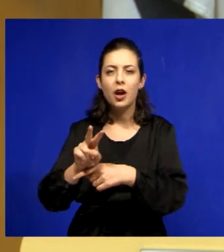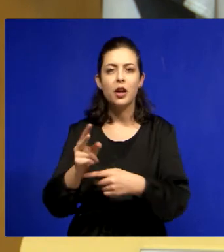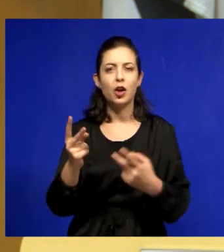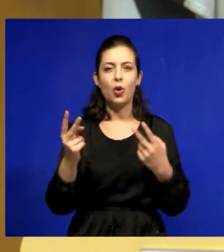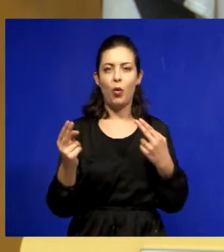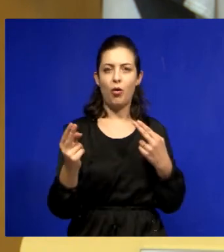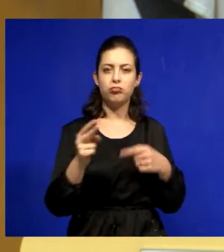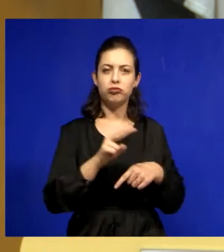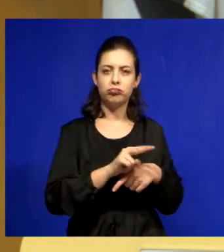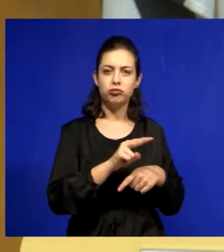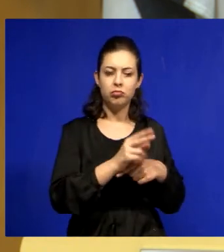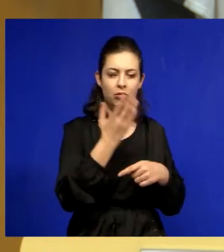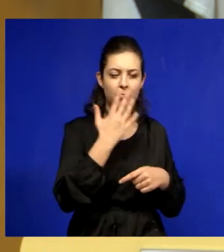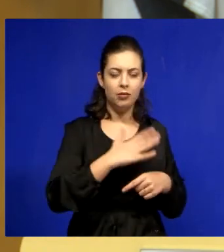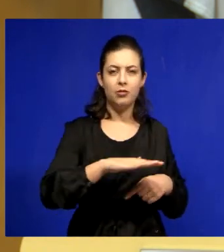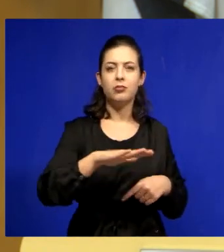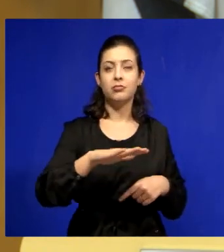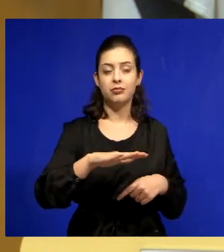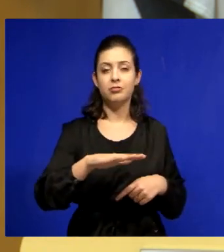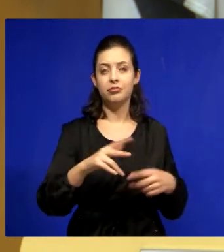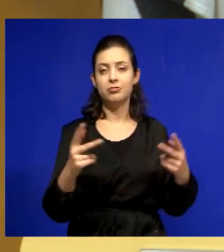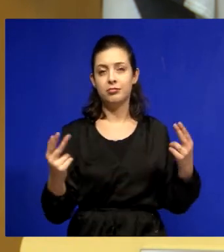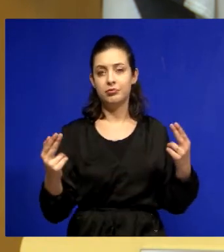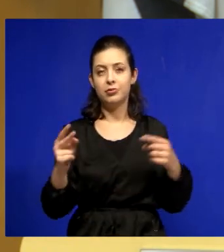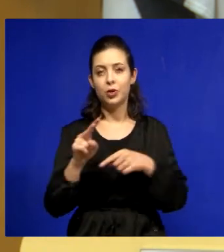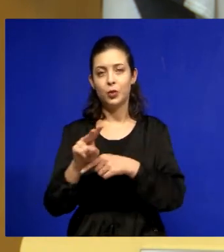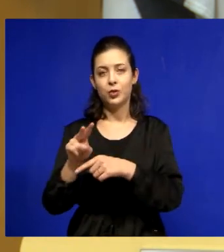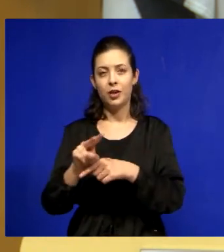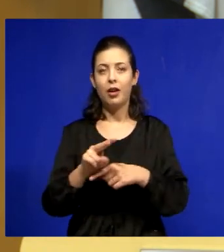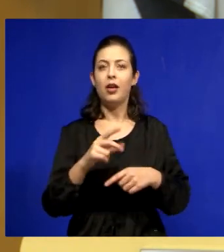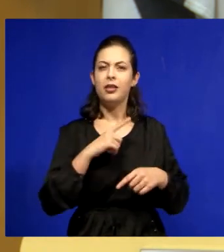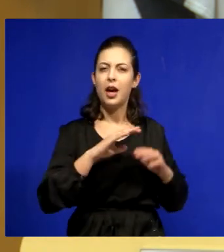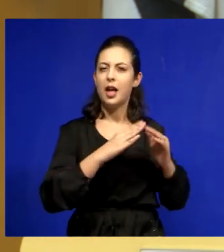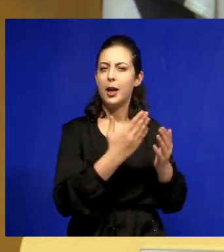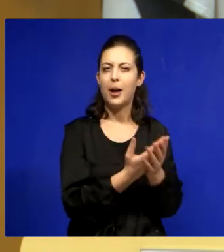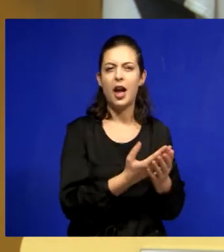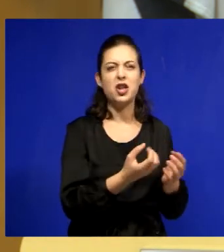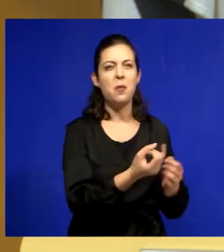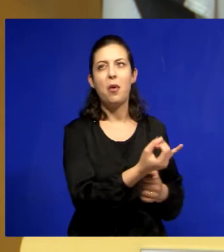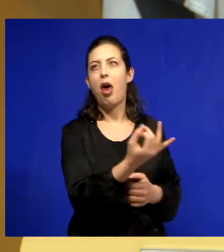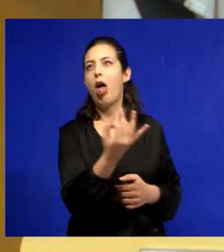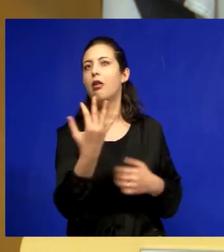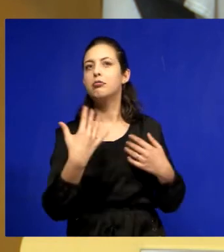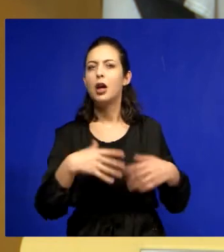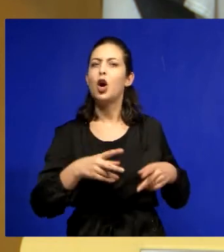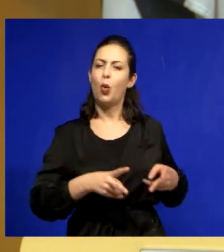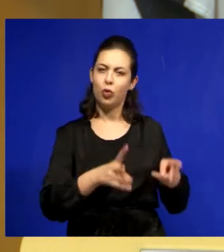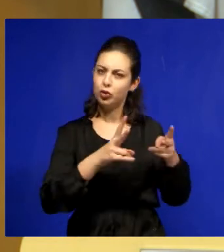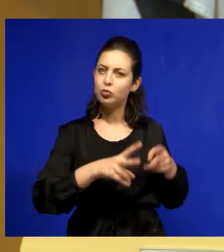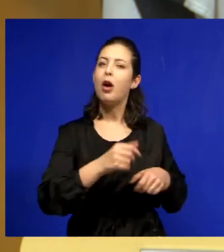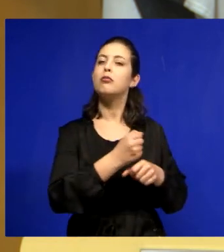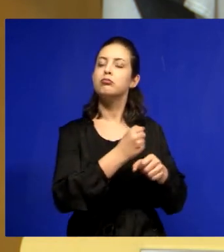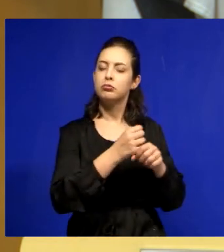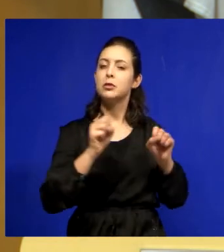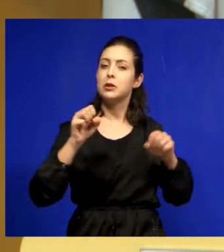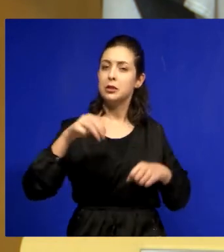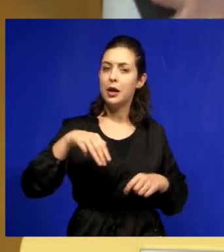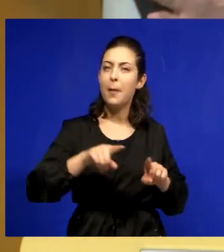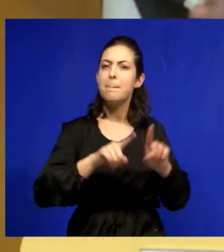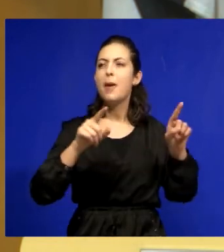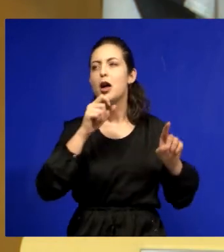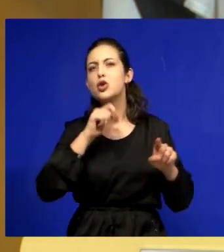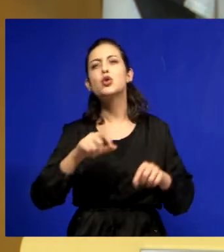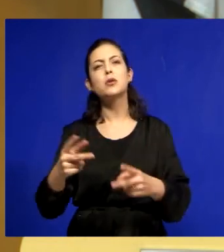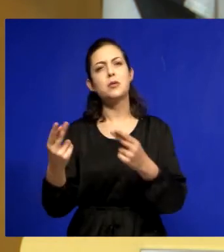nós cuidamos das nossas crianças e quanto às nossas crianças sem creche tem que ter mesmo temos que continuar construindo mas o